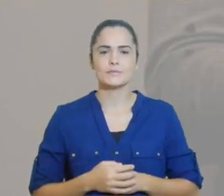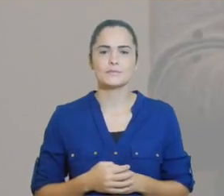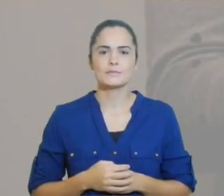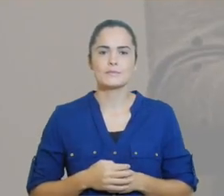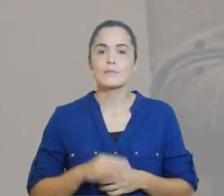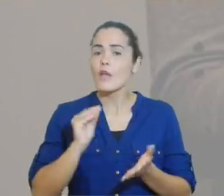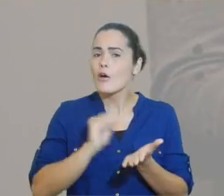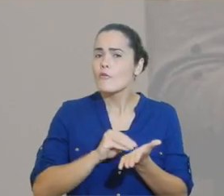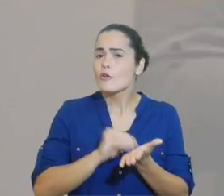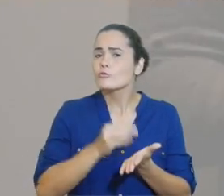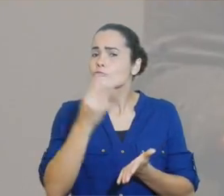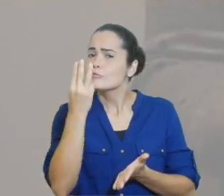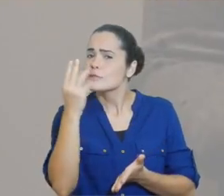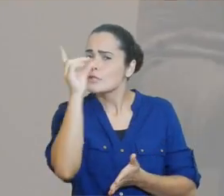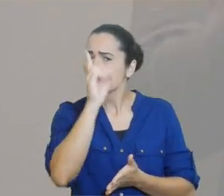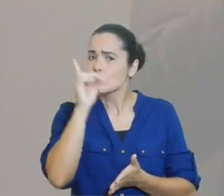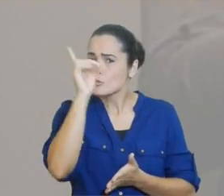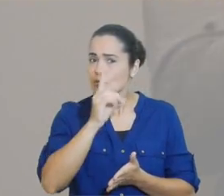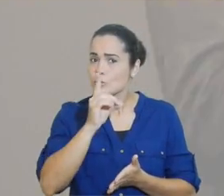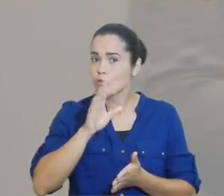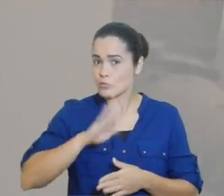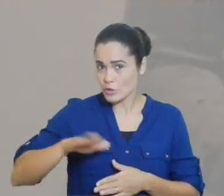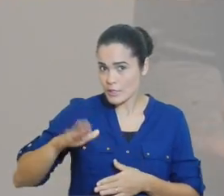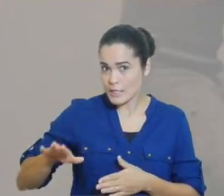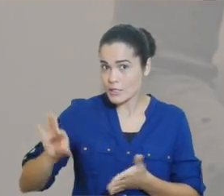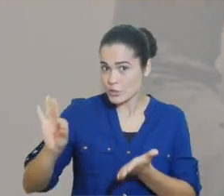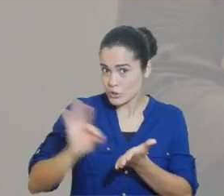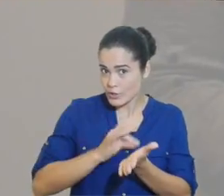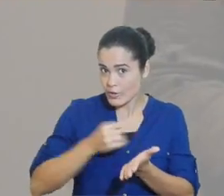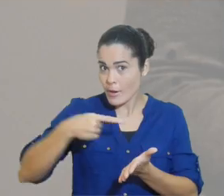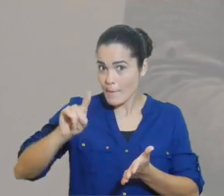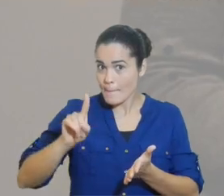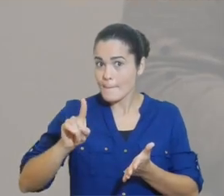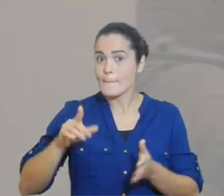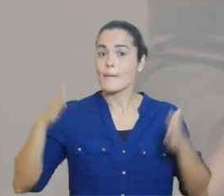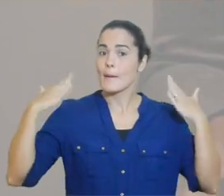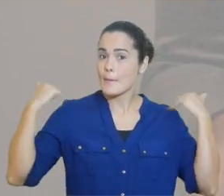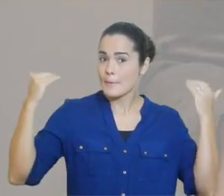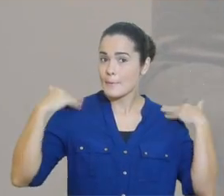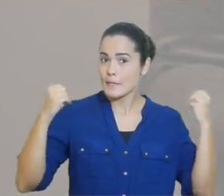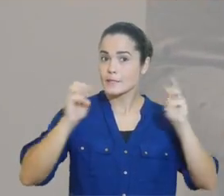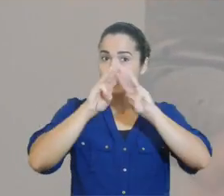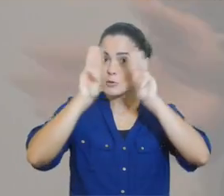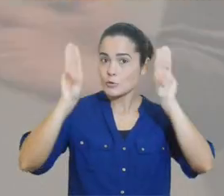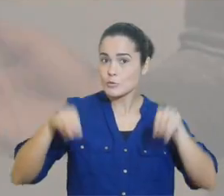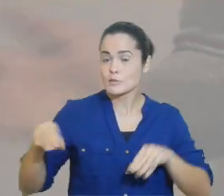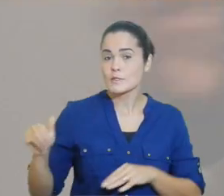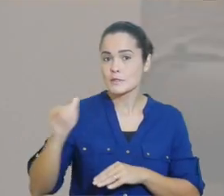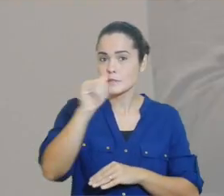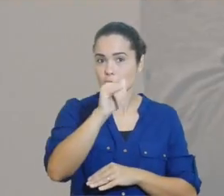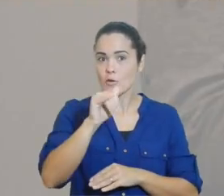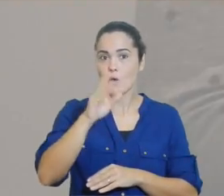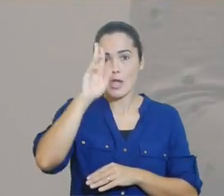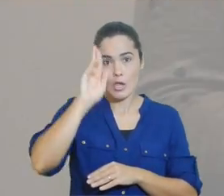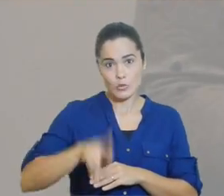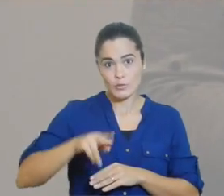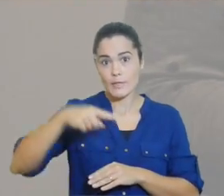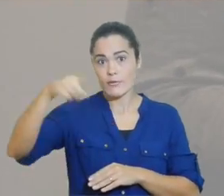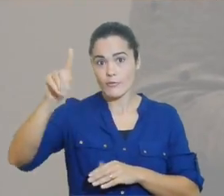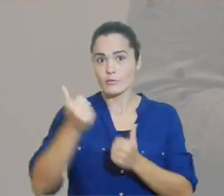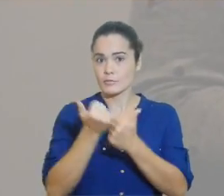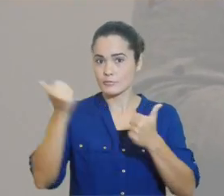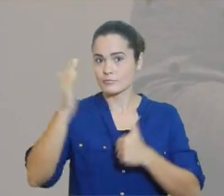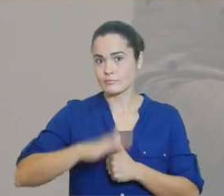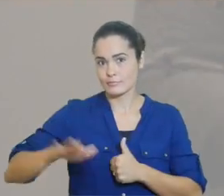para os nossos juniores se inscreverem para o passeio no Museu Aeroespacial. Os responsáveis devem ir ao módulo para efetuar a